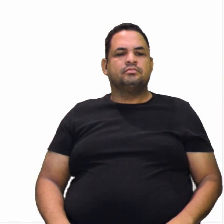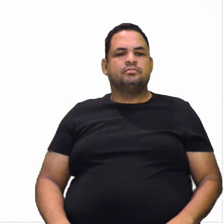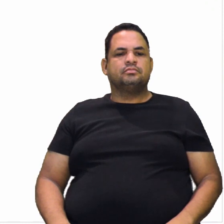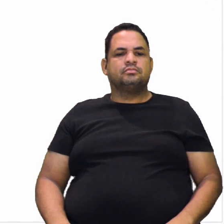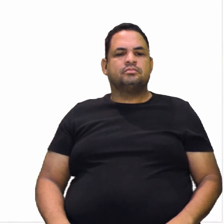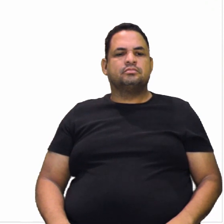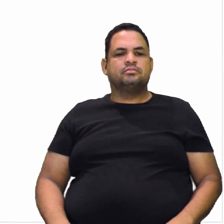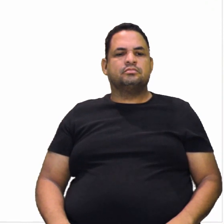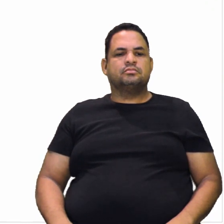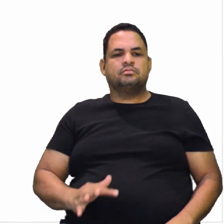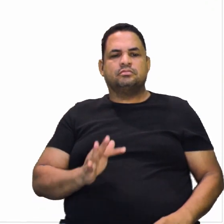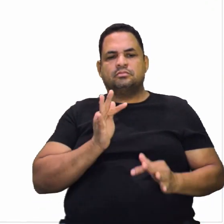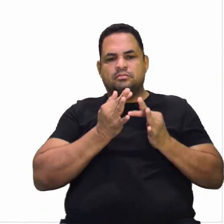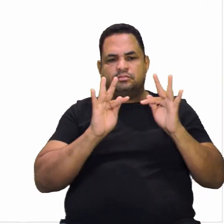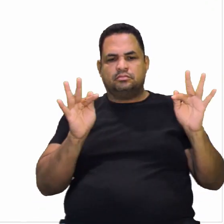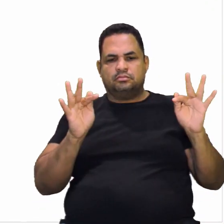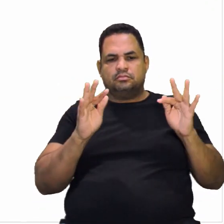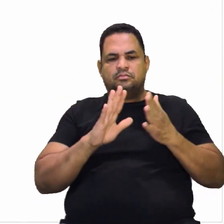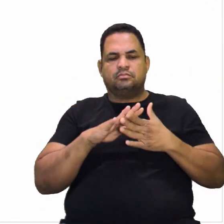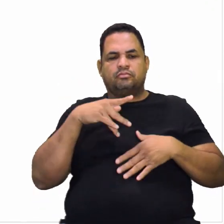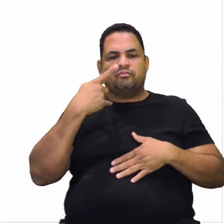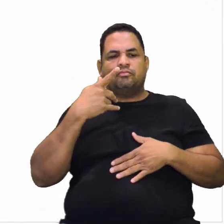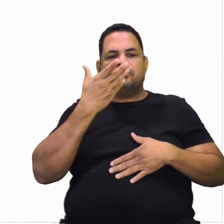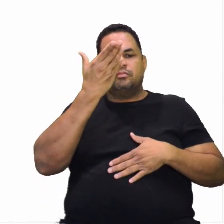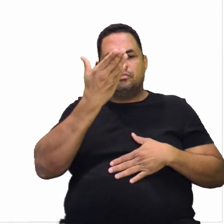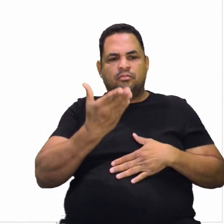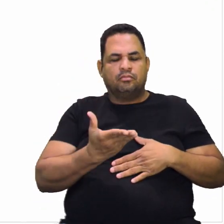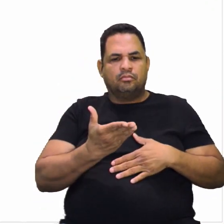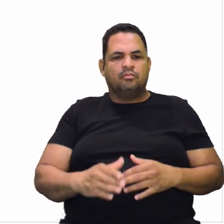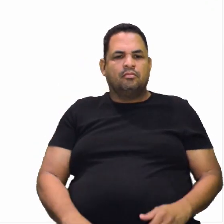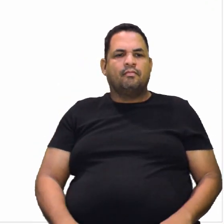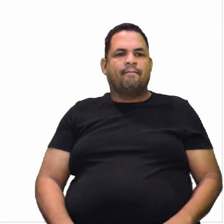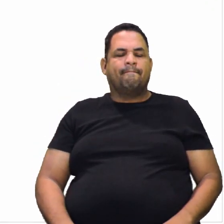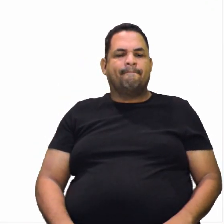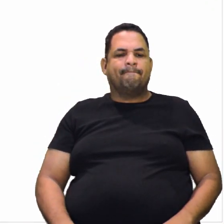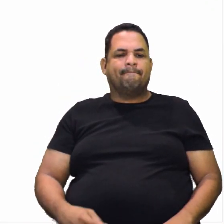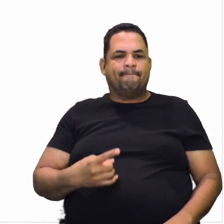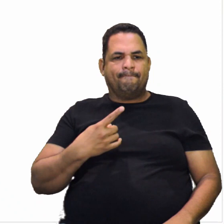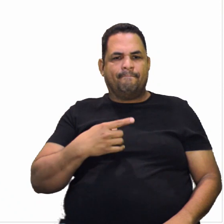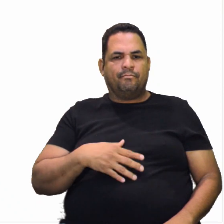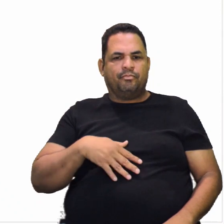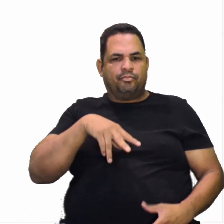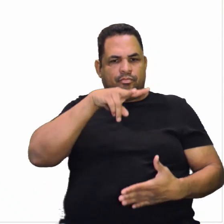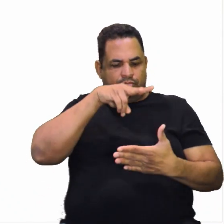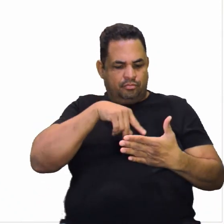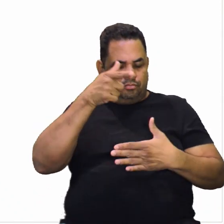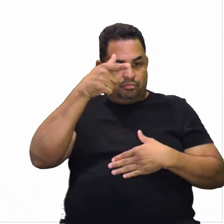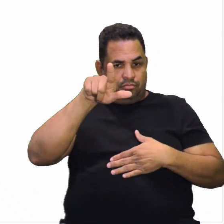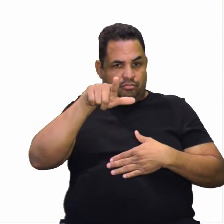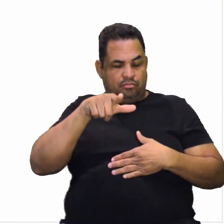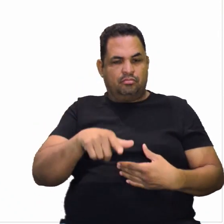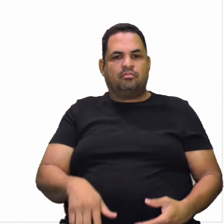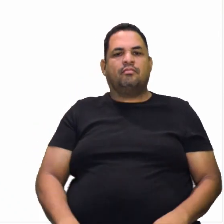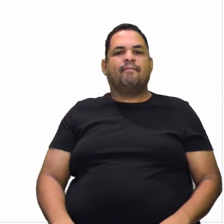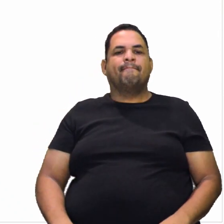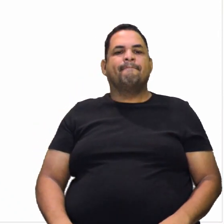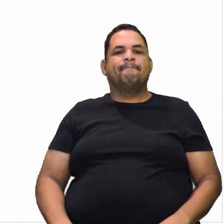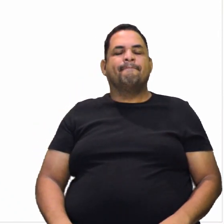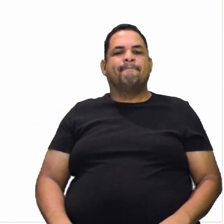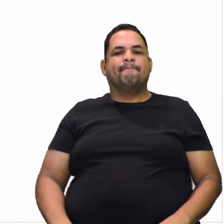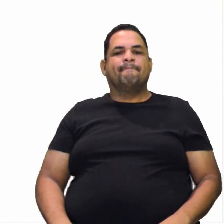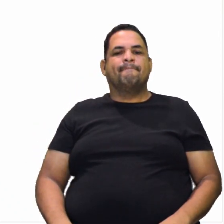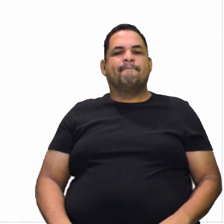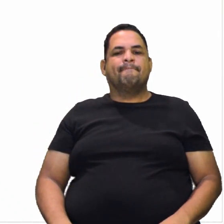Esta frase se refere aos... Olha lá, lê de novo. Essa terceira.